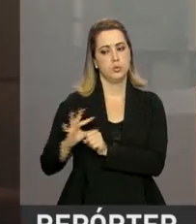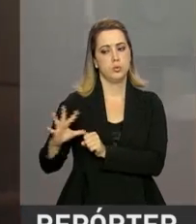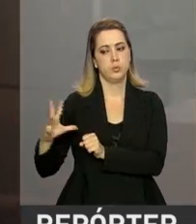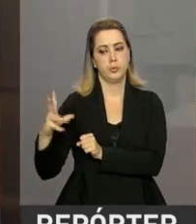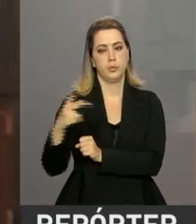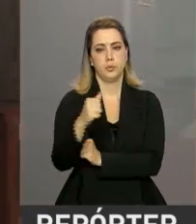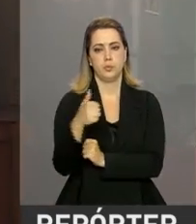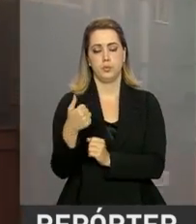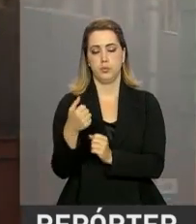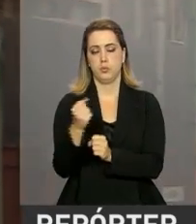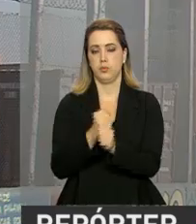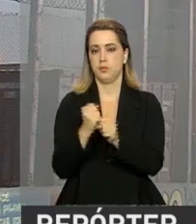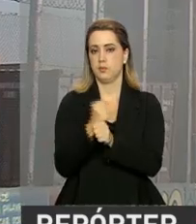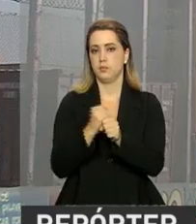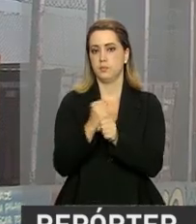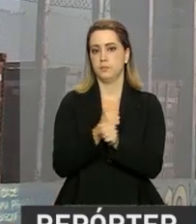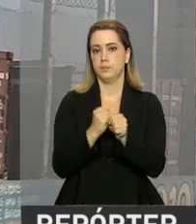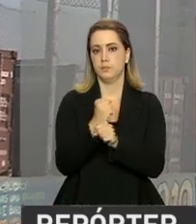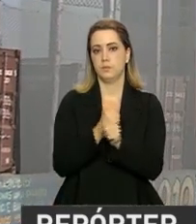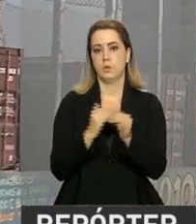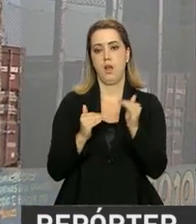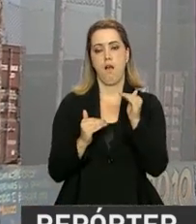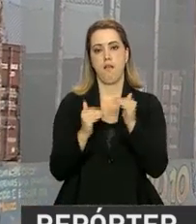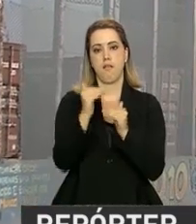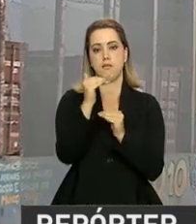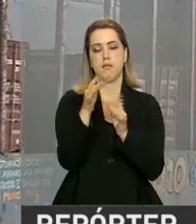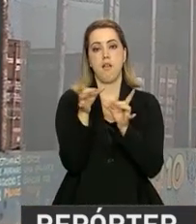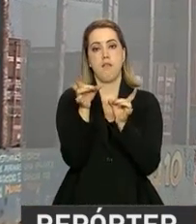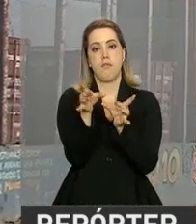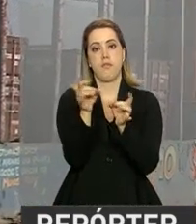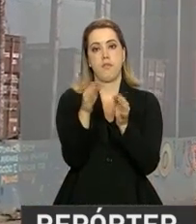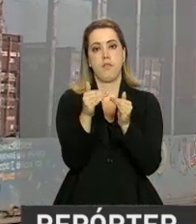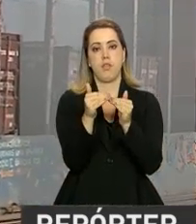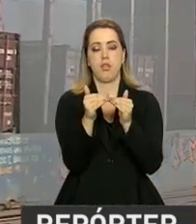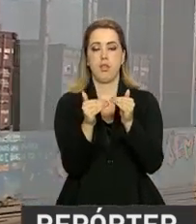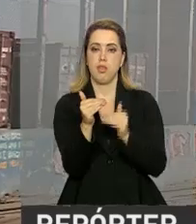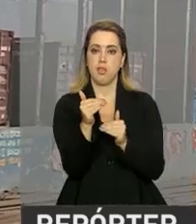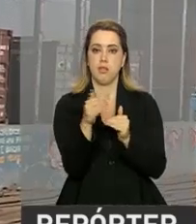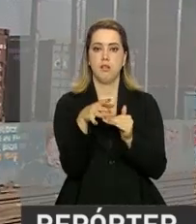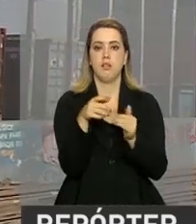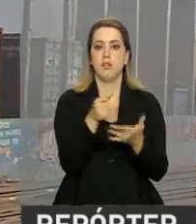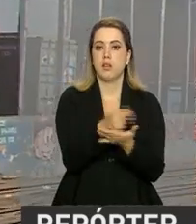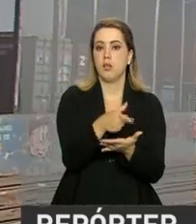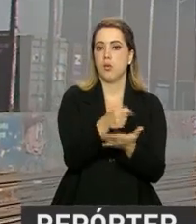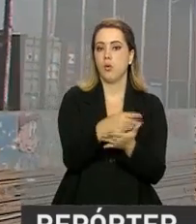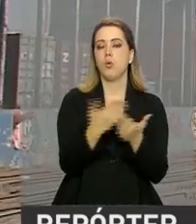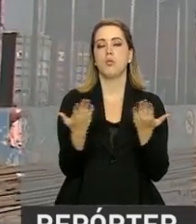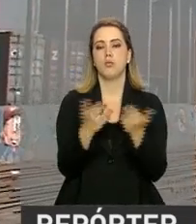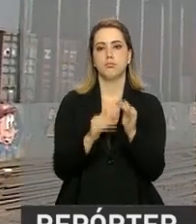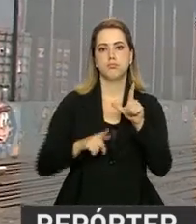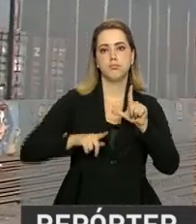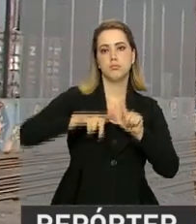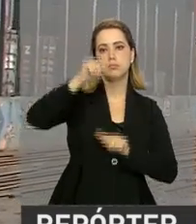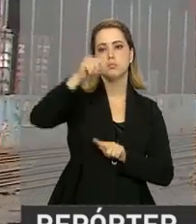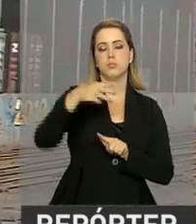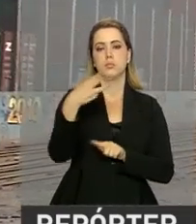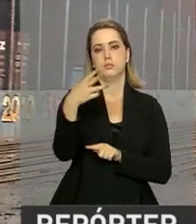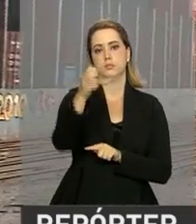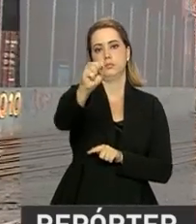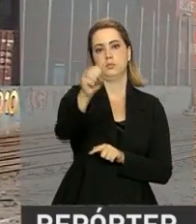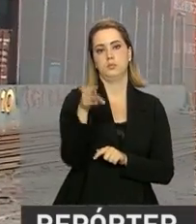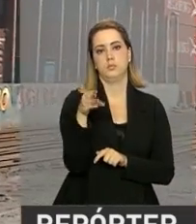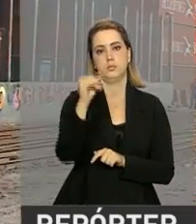primeiros meses do ano a diferença entre as exportações e importações bateu recorde está Positiva em 38